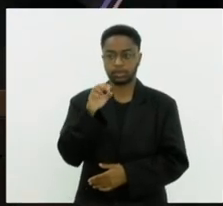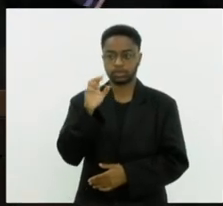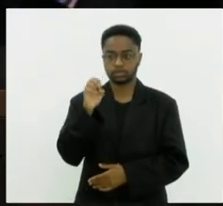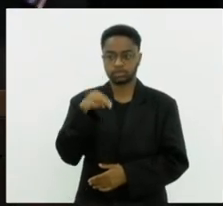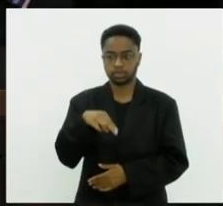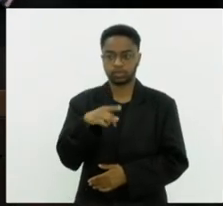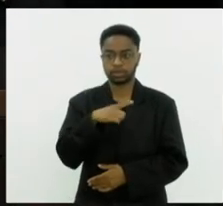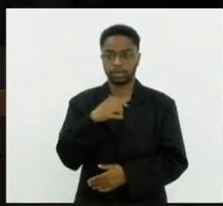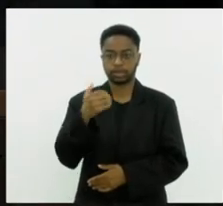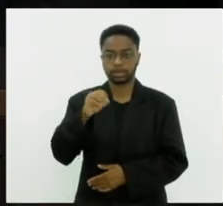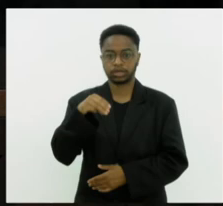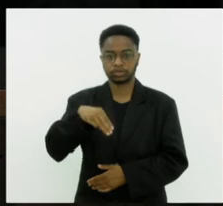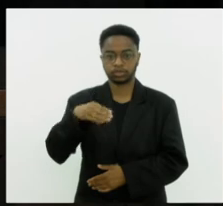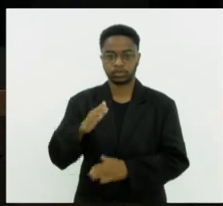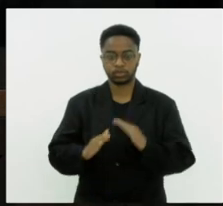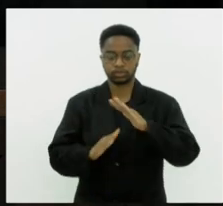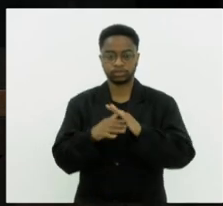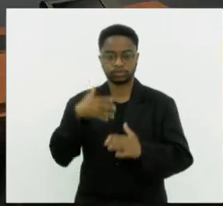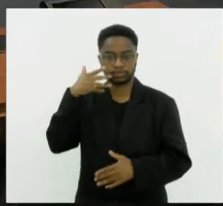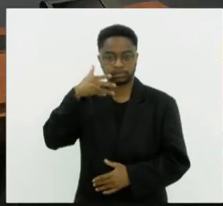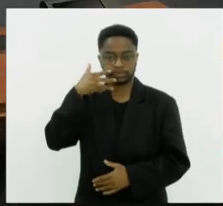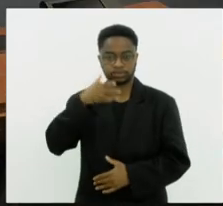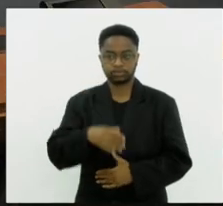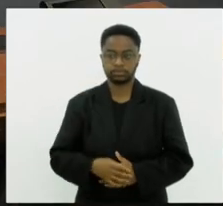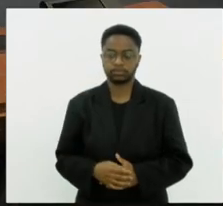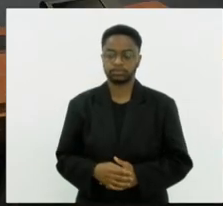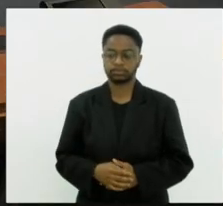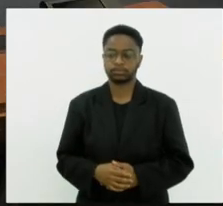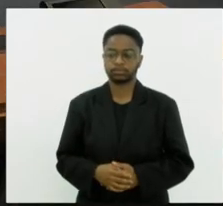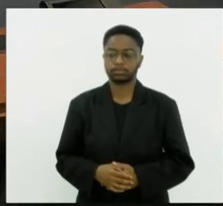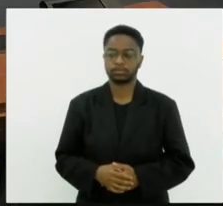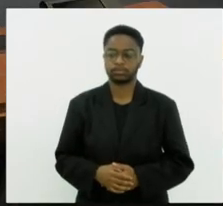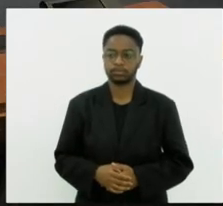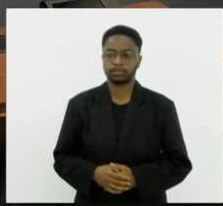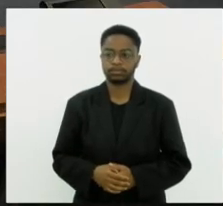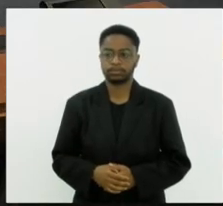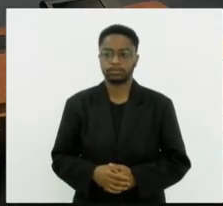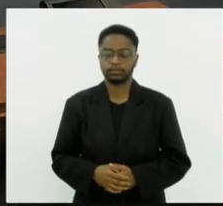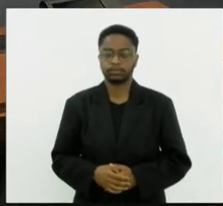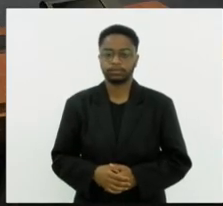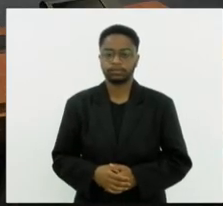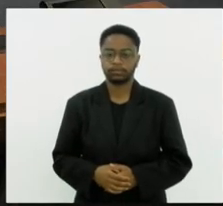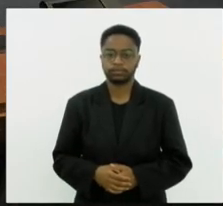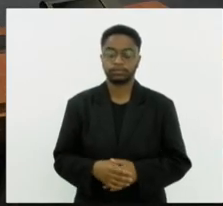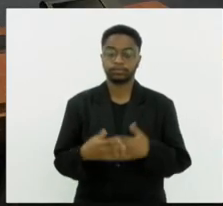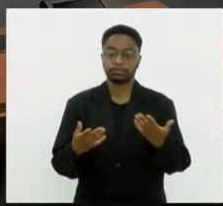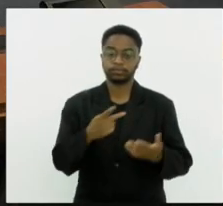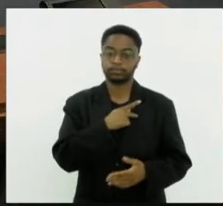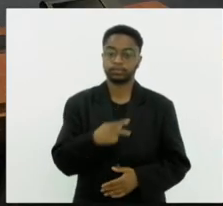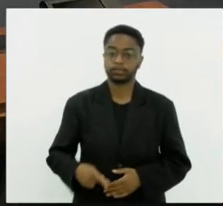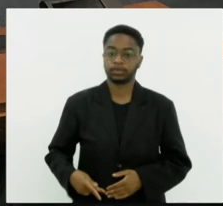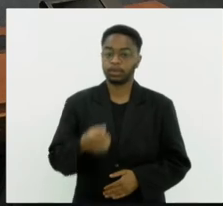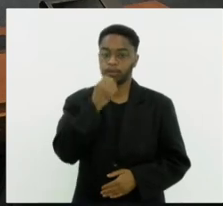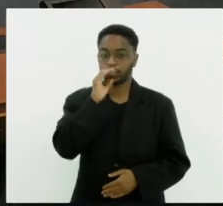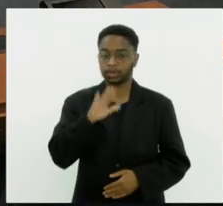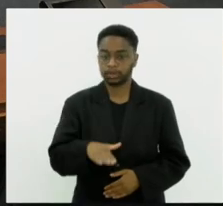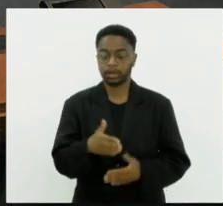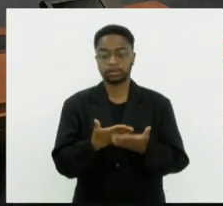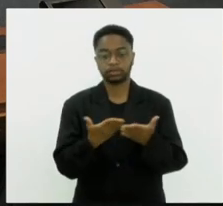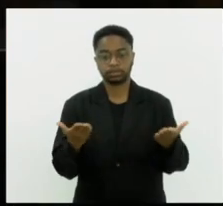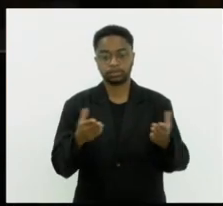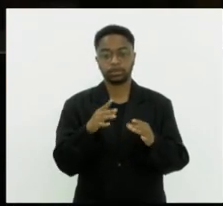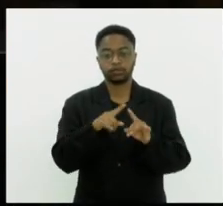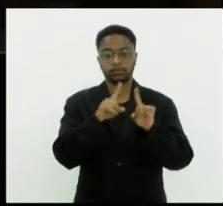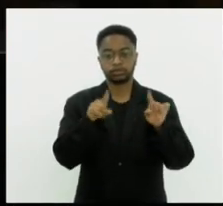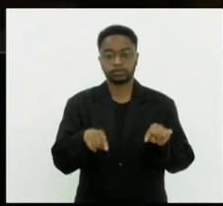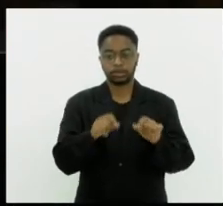Moraes, que dispõe de 10 minutos. Senhor presidente, boa tarde. Boa tarde a todos os funcionários